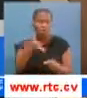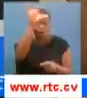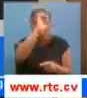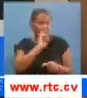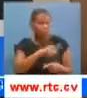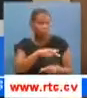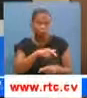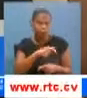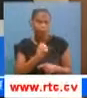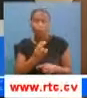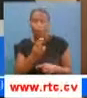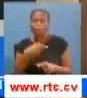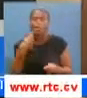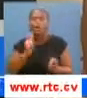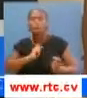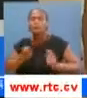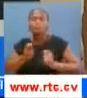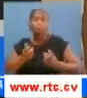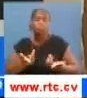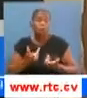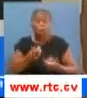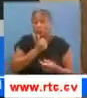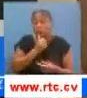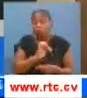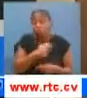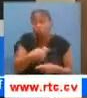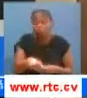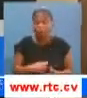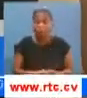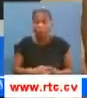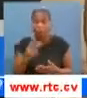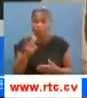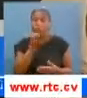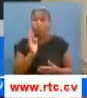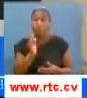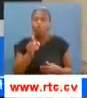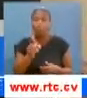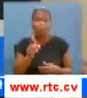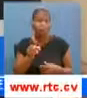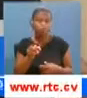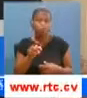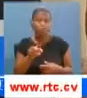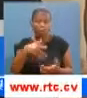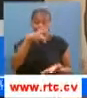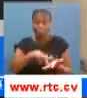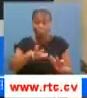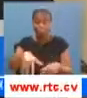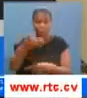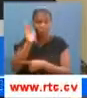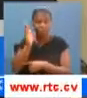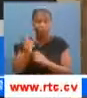governador, quer os administradores, na tomada das decisões. Sobre os dois fundos soberanos aprovados no Parlamento, a substituição